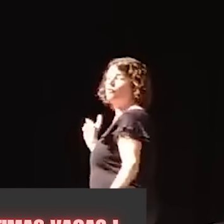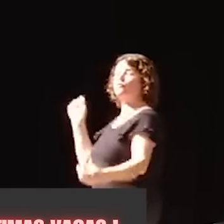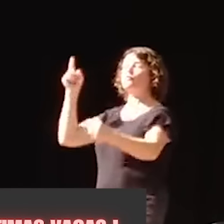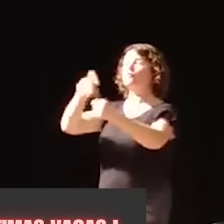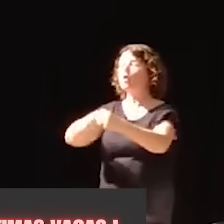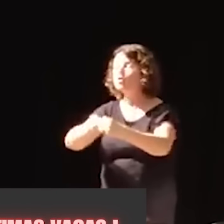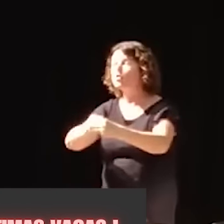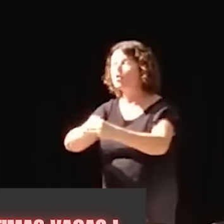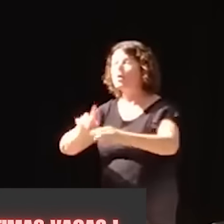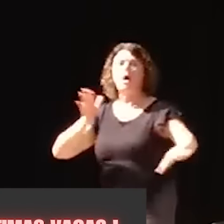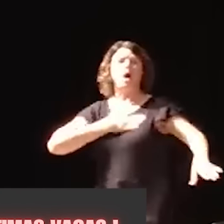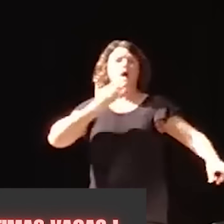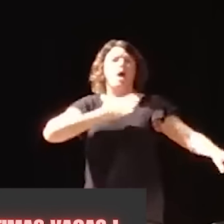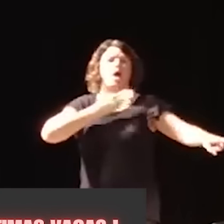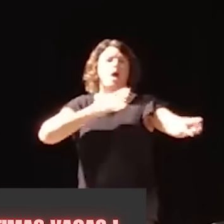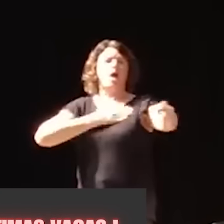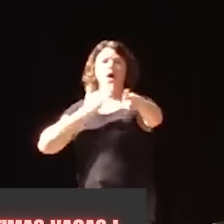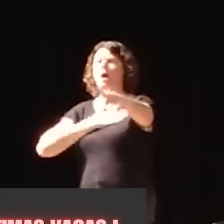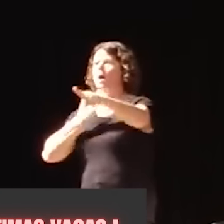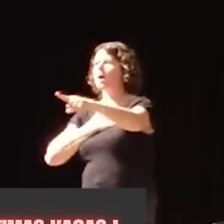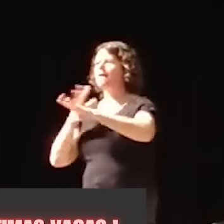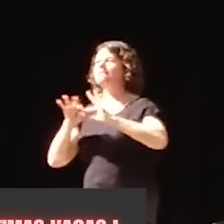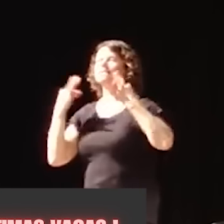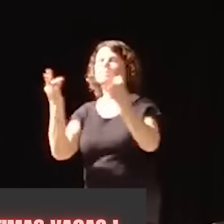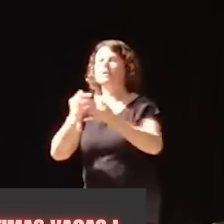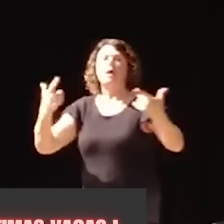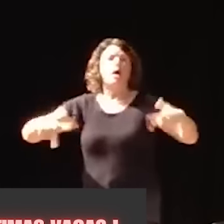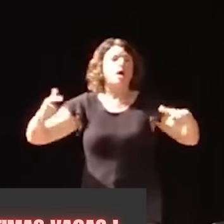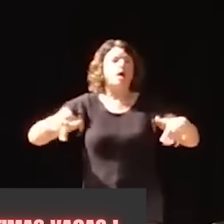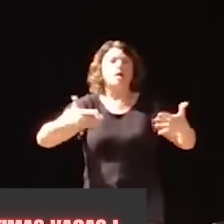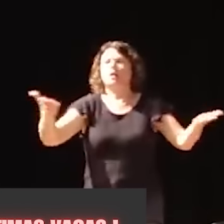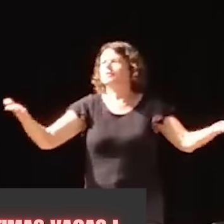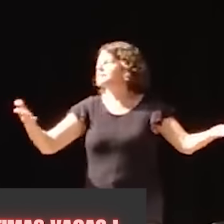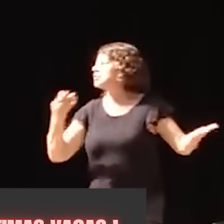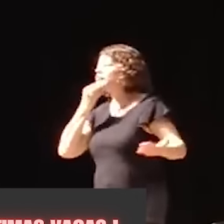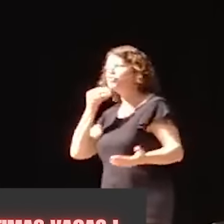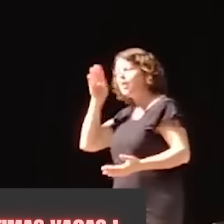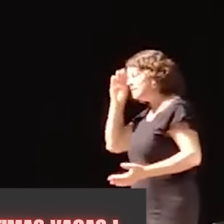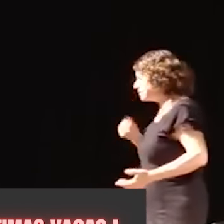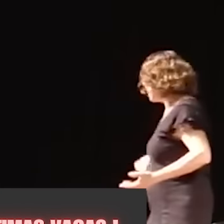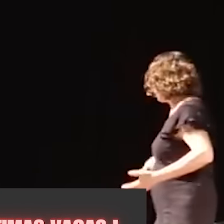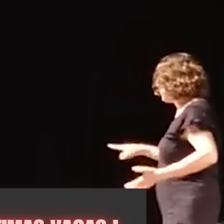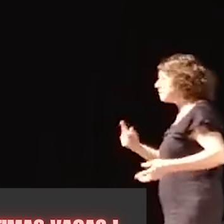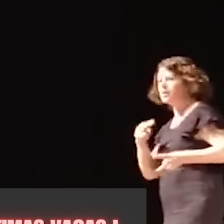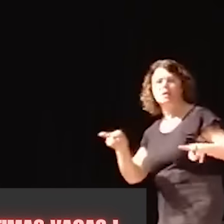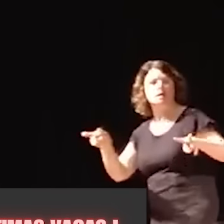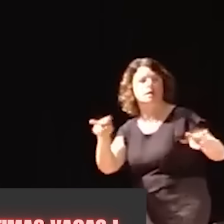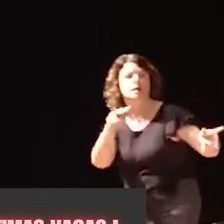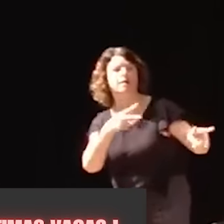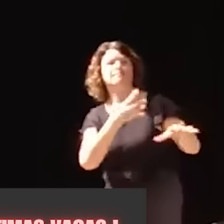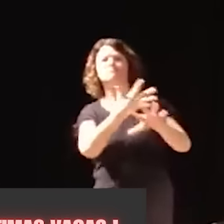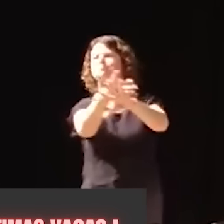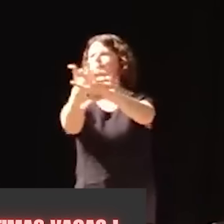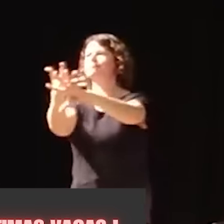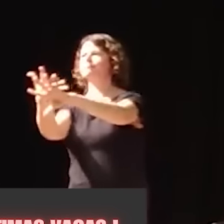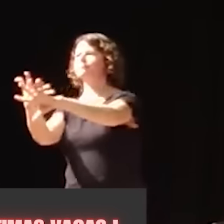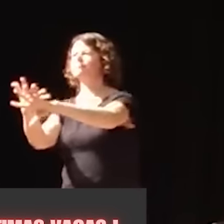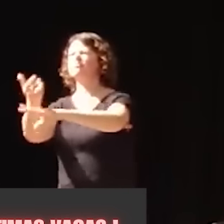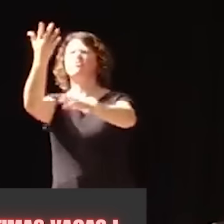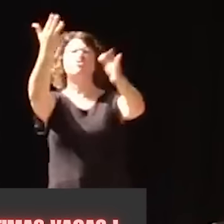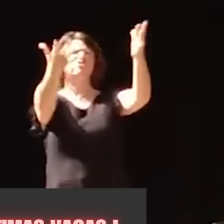tinha sido levada Cativa a sua aliança tinha sido sequestrada tanto